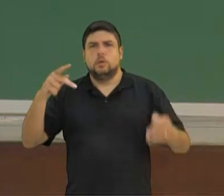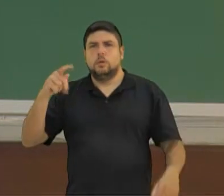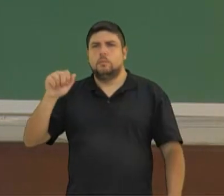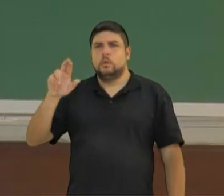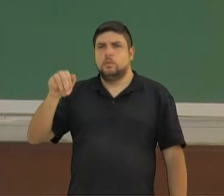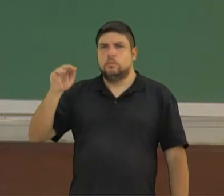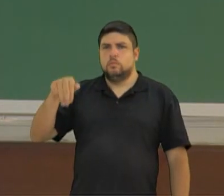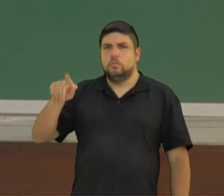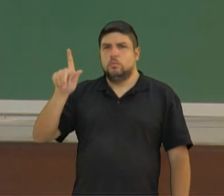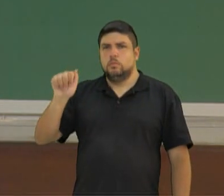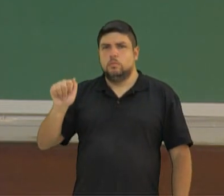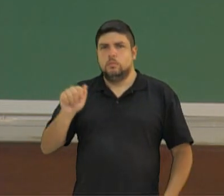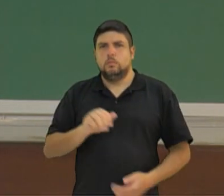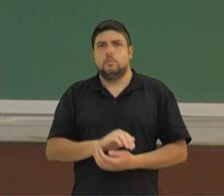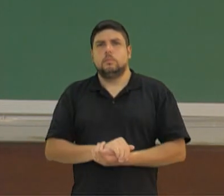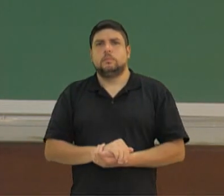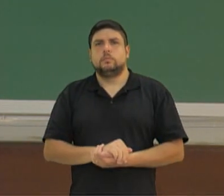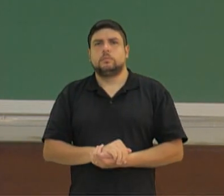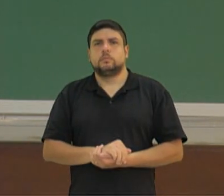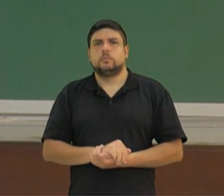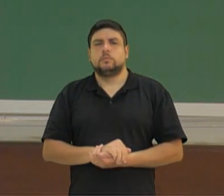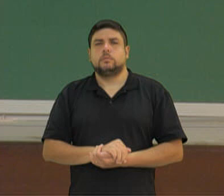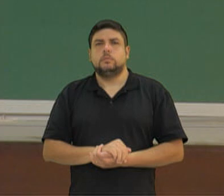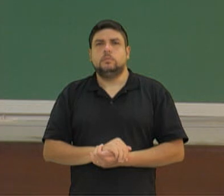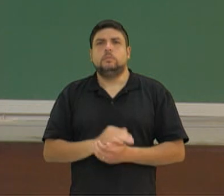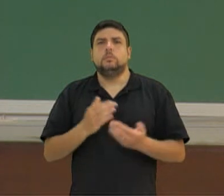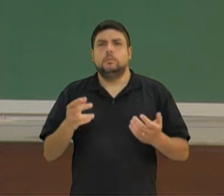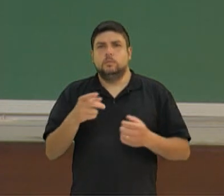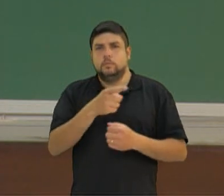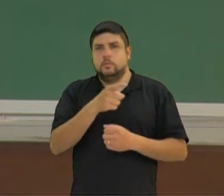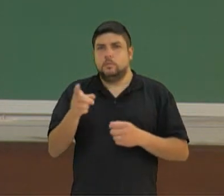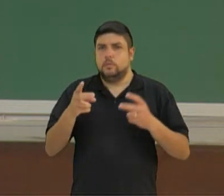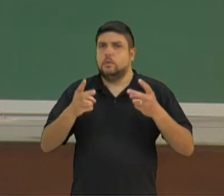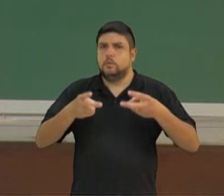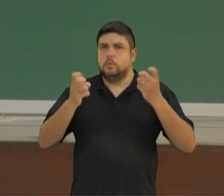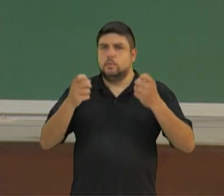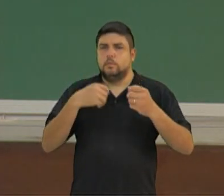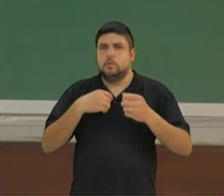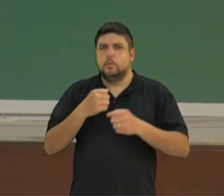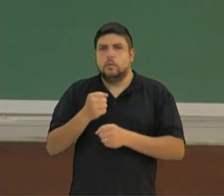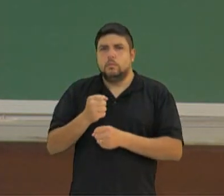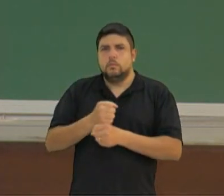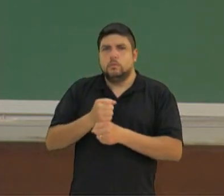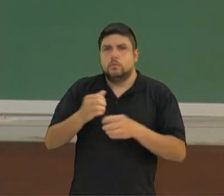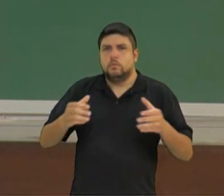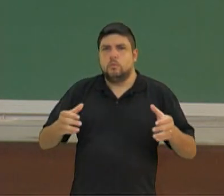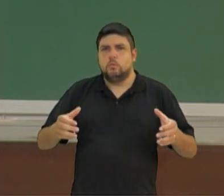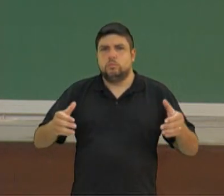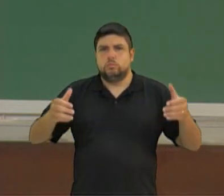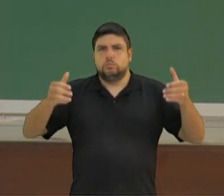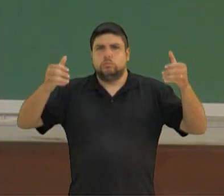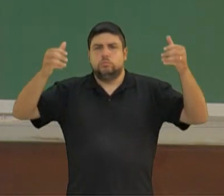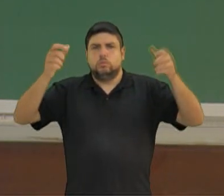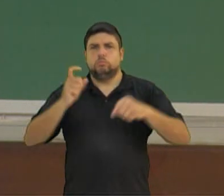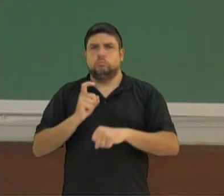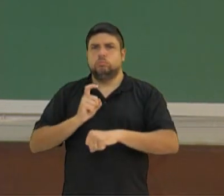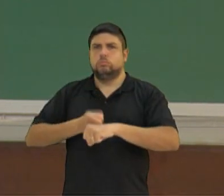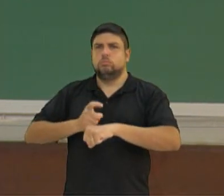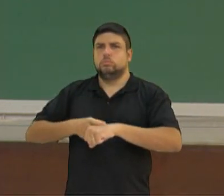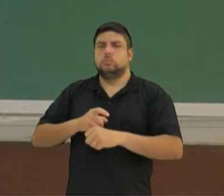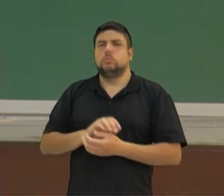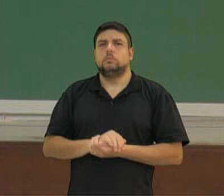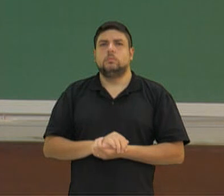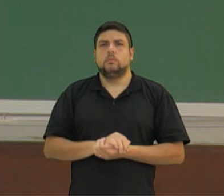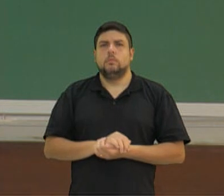construção arqueológica. Então, vocês podem observar as esculturas também em formato bem rígido, tá? As